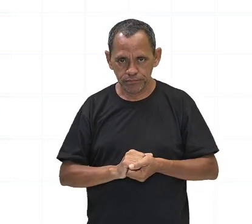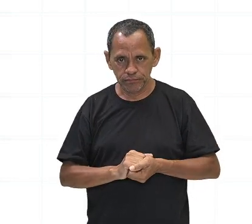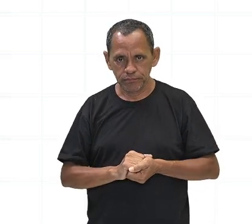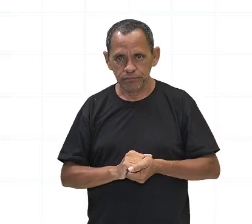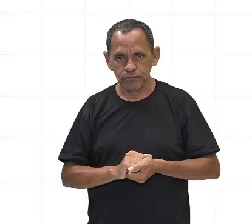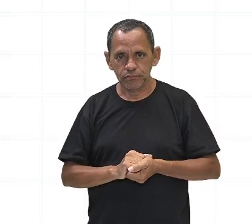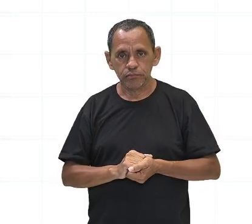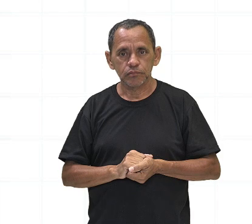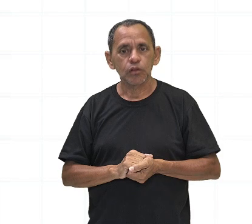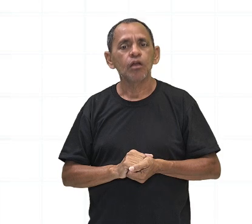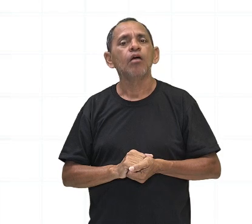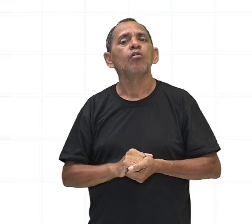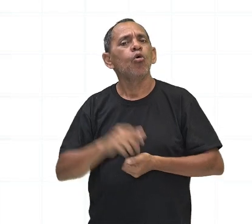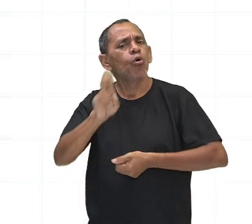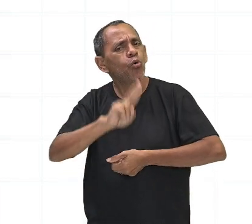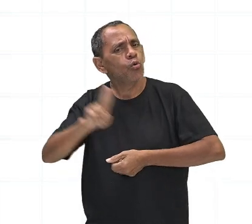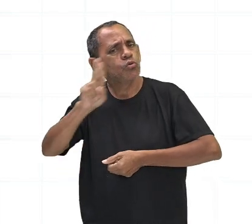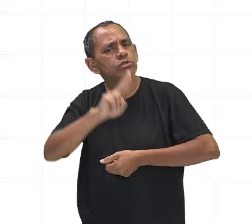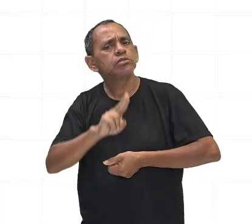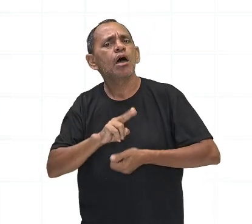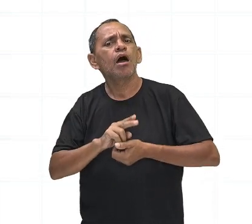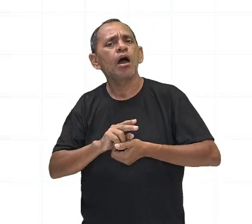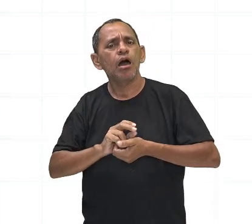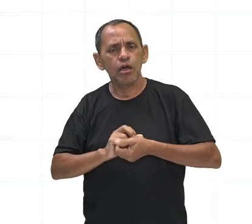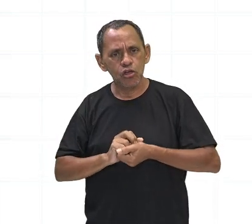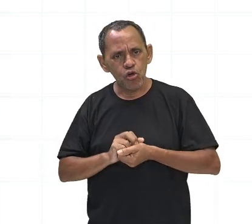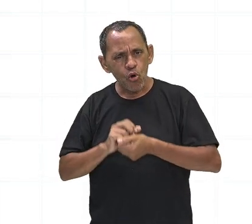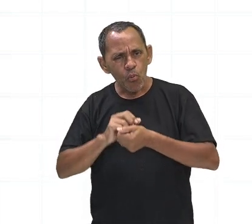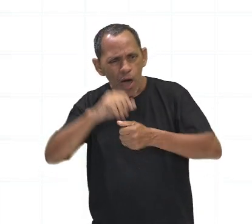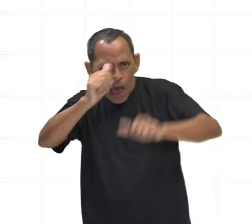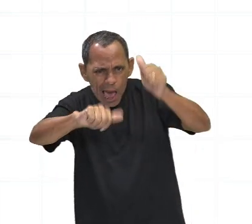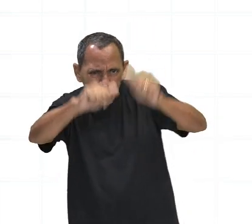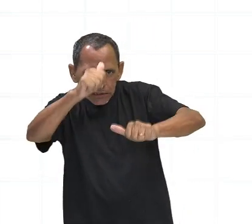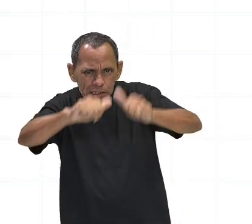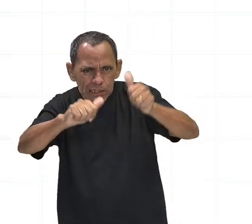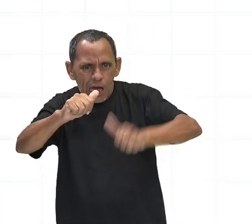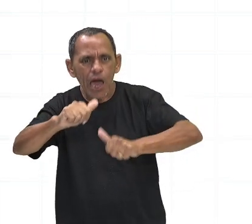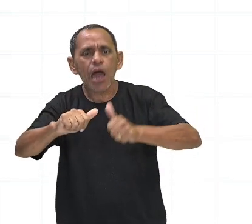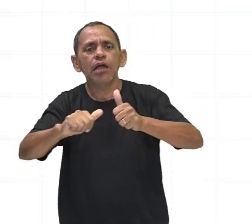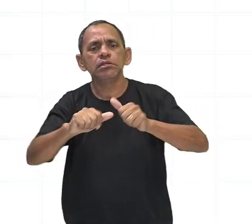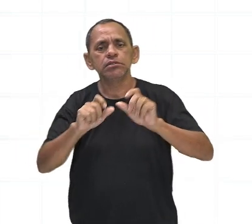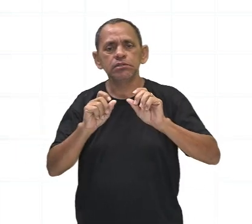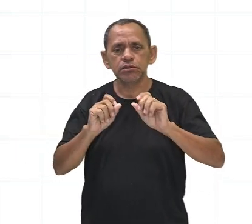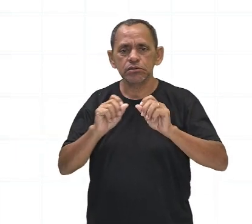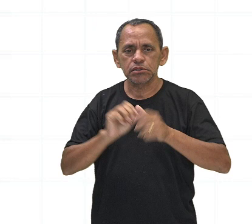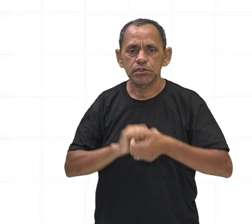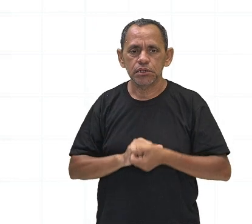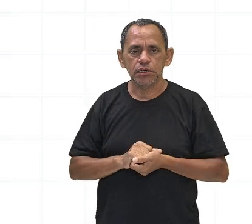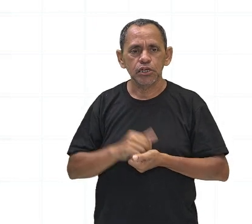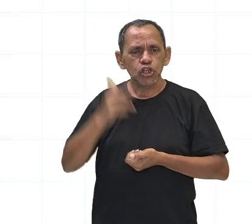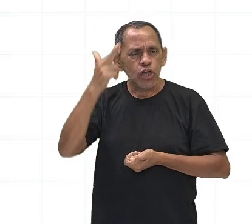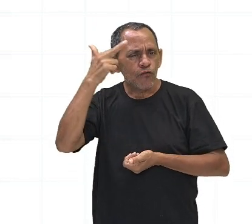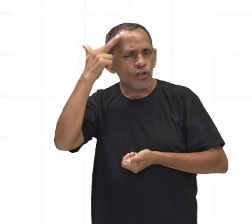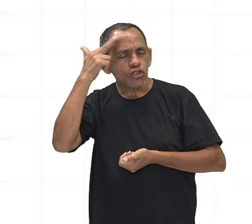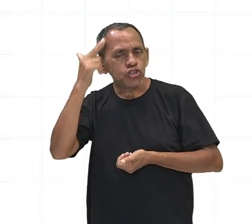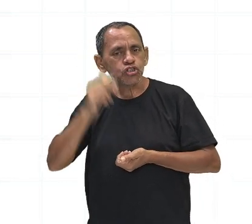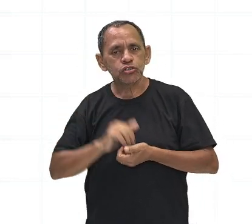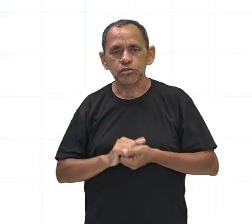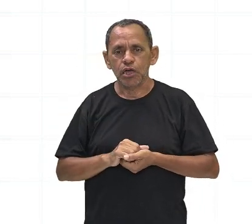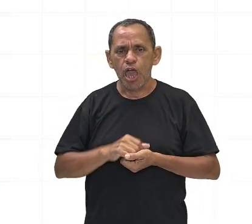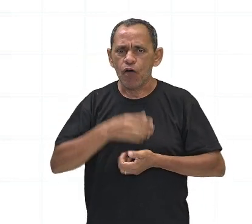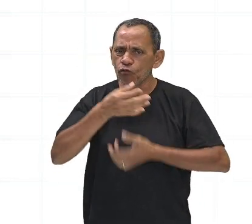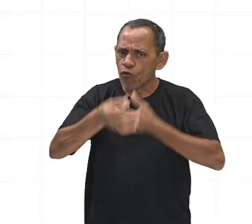vou adotar uma abordagem analítica e reflexiva, ou seja, eu já não vou só emitir uma opinião sobre